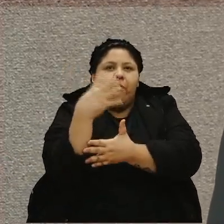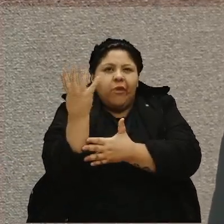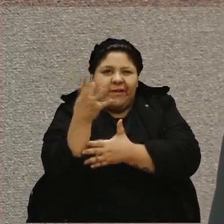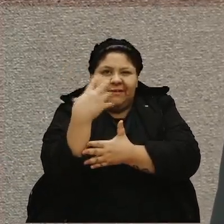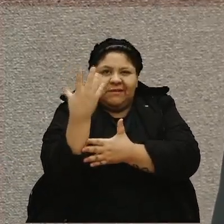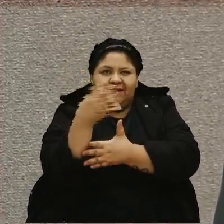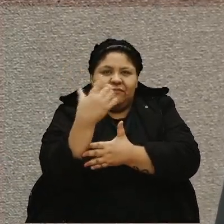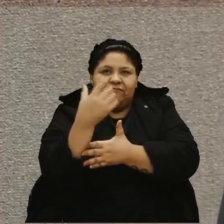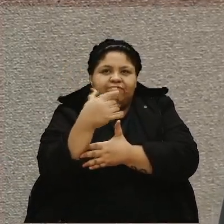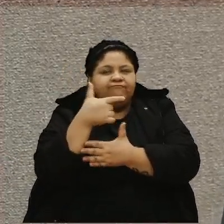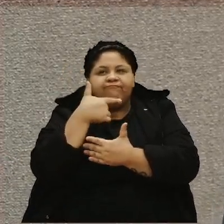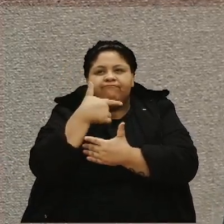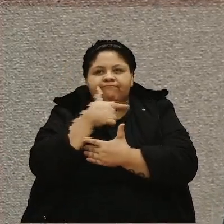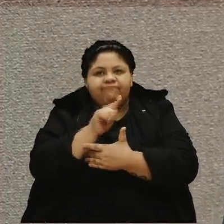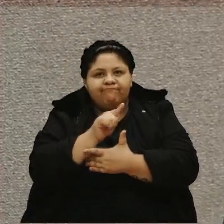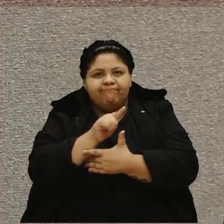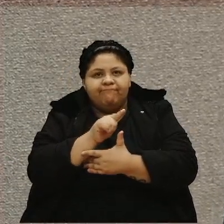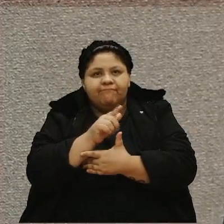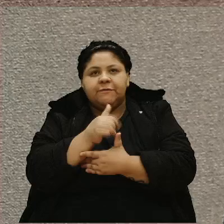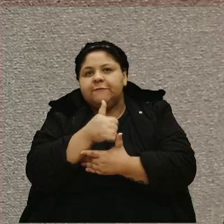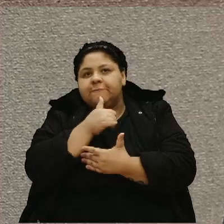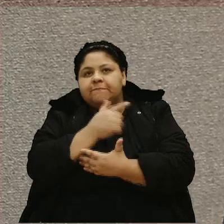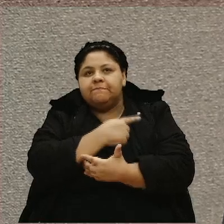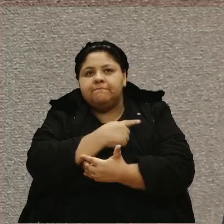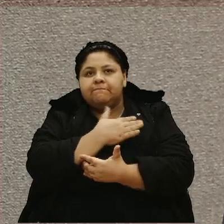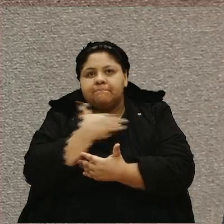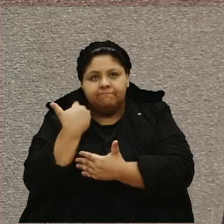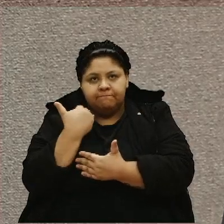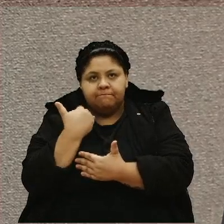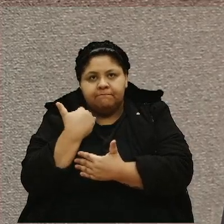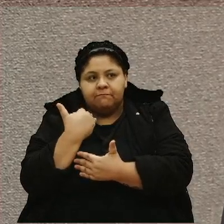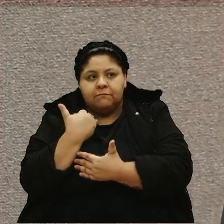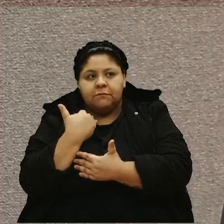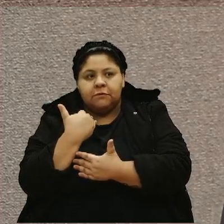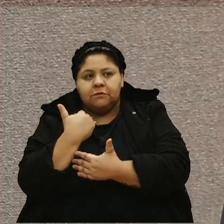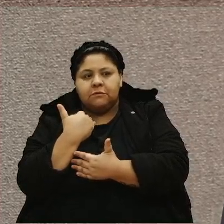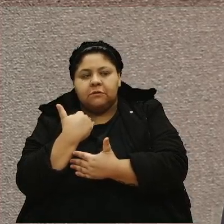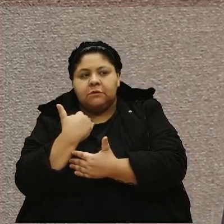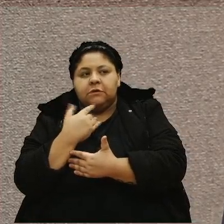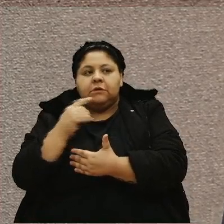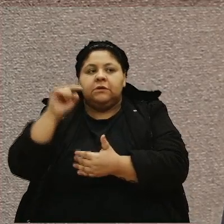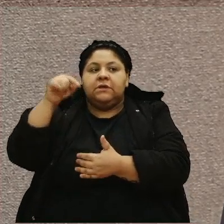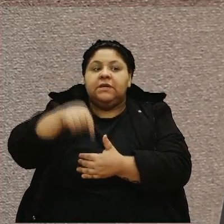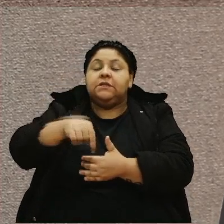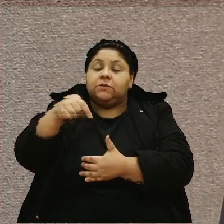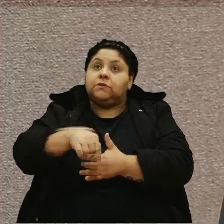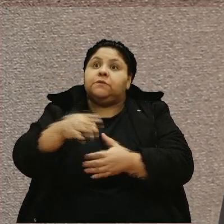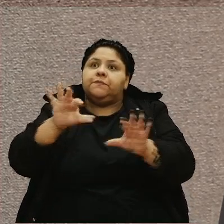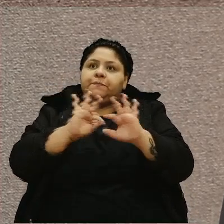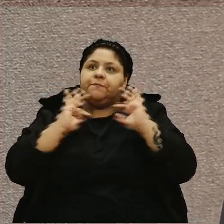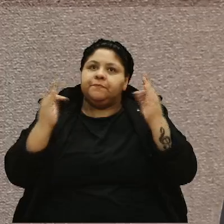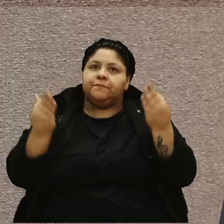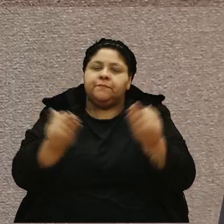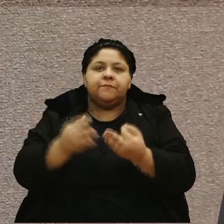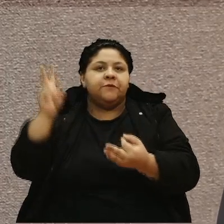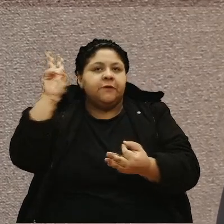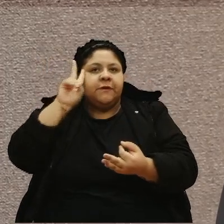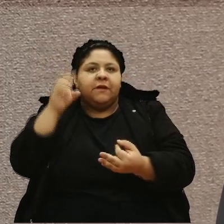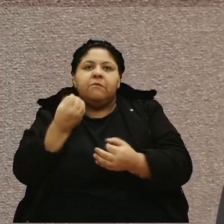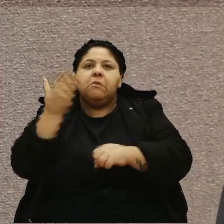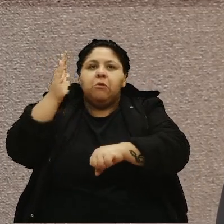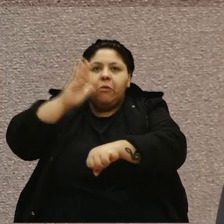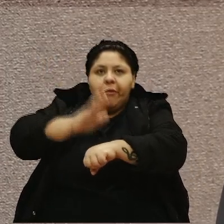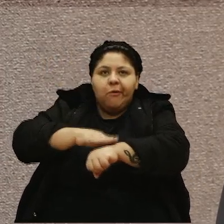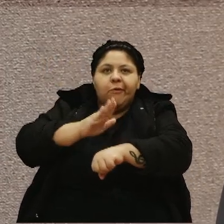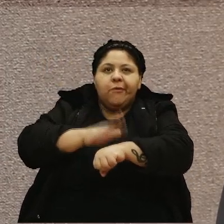ele não resistiu e veio a óbito. Então, aqui vai o meu voto de pesar à família e que lembre dos bons momentos